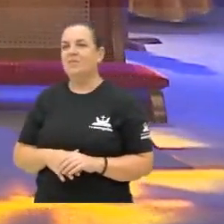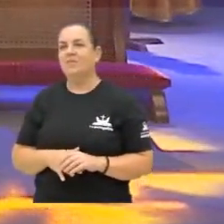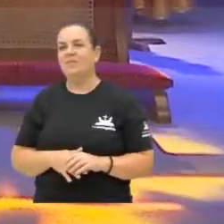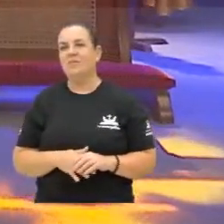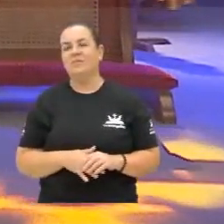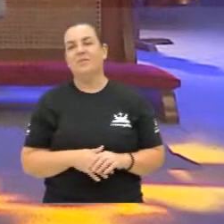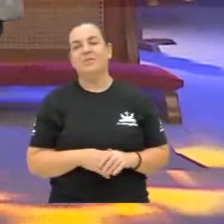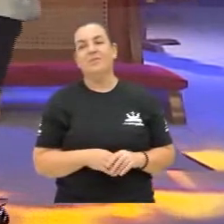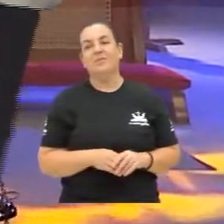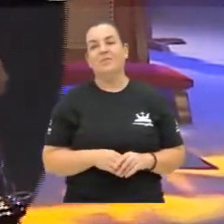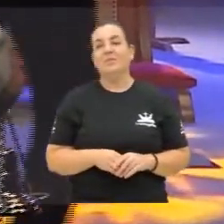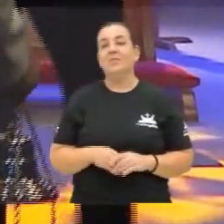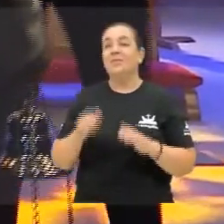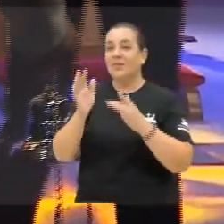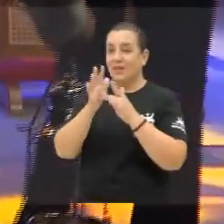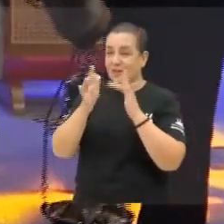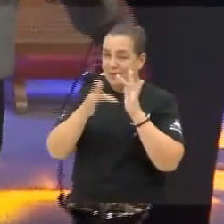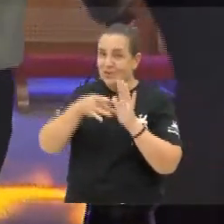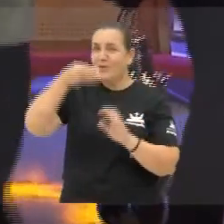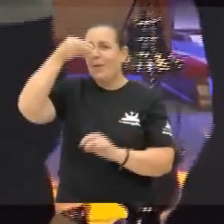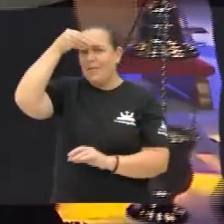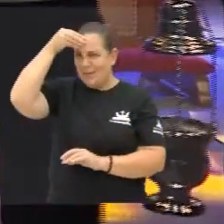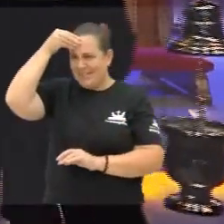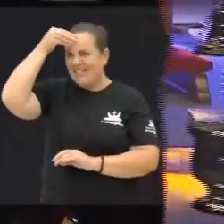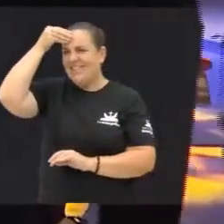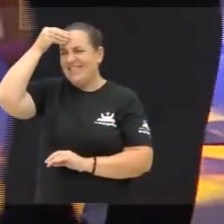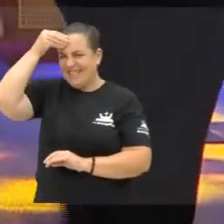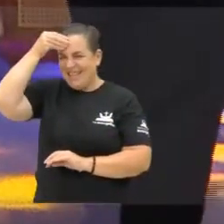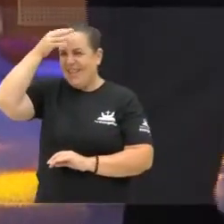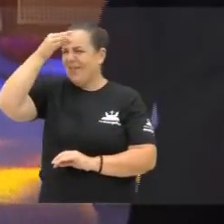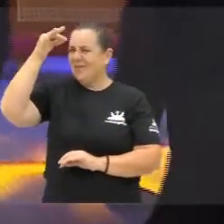Jesus, que é o batizador.